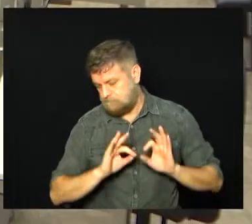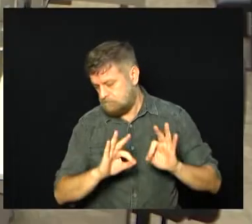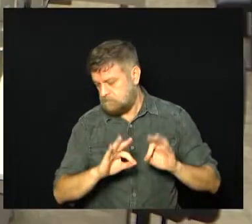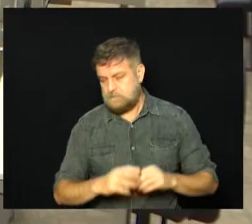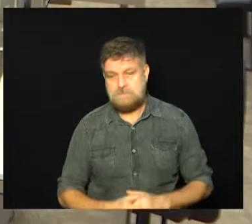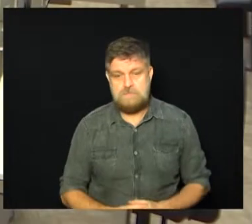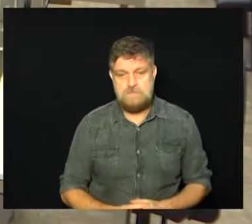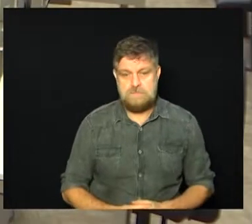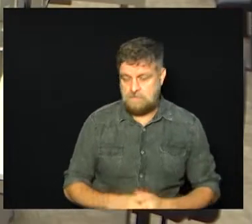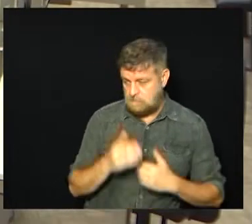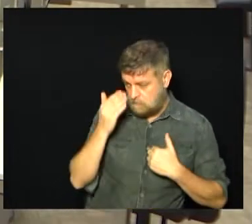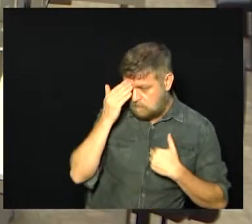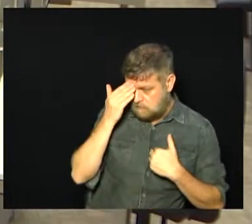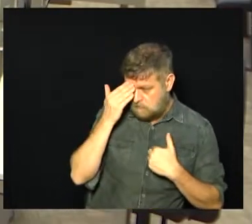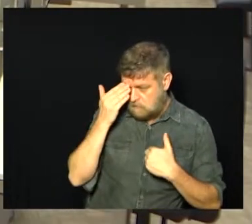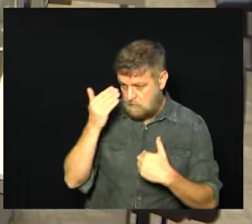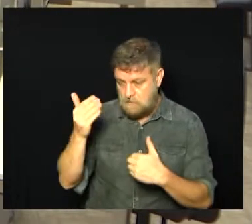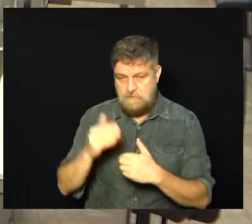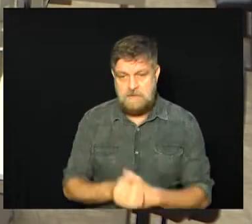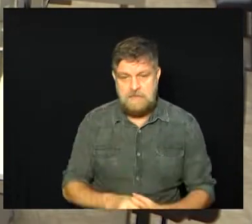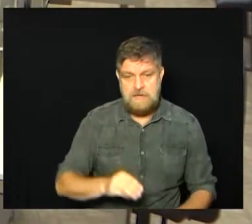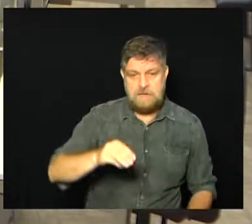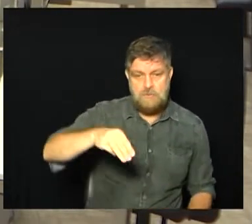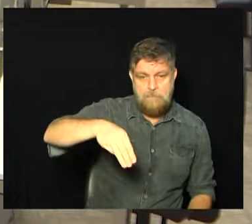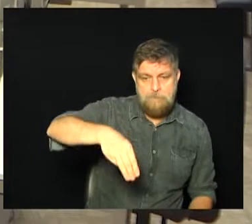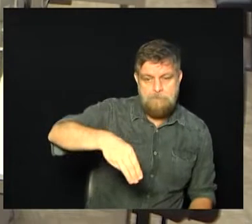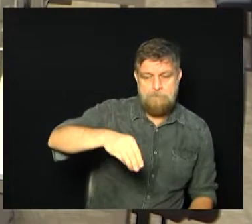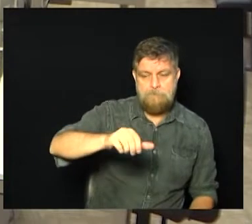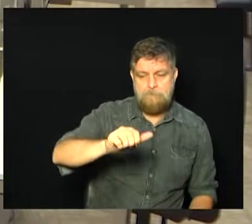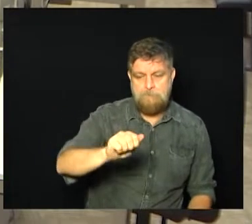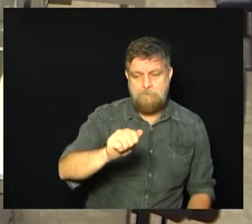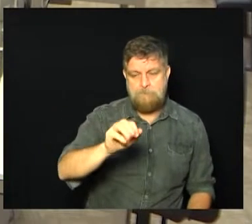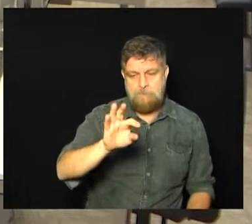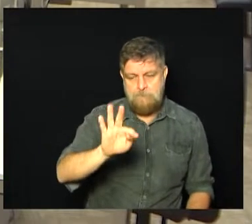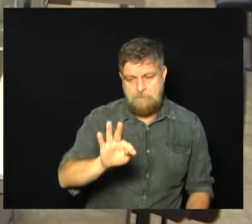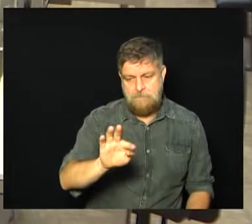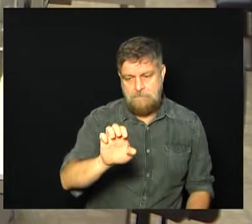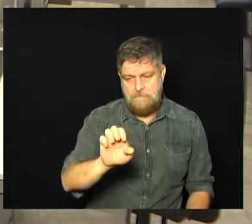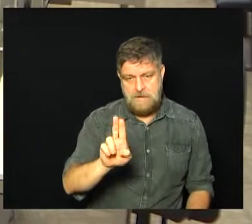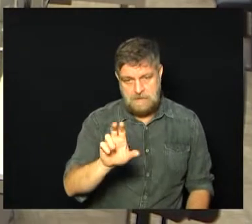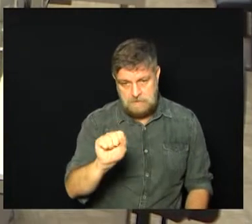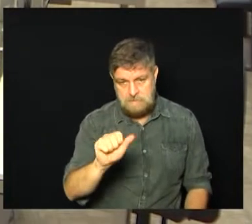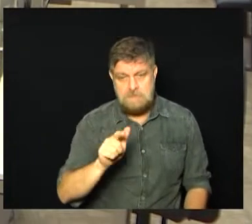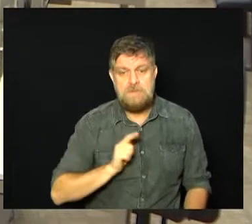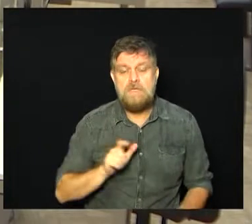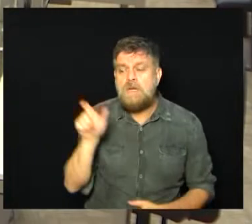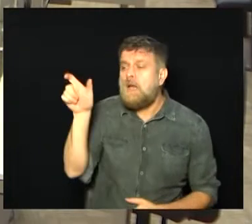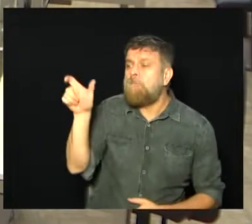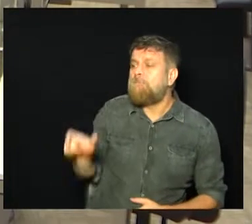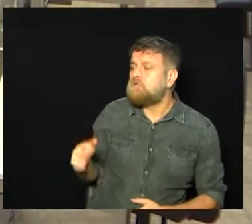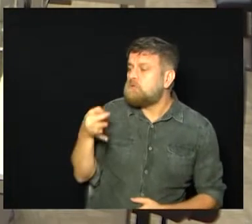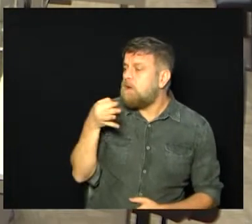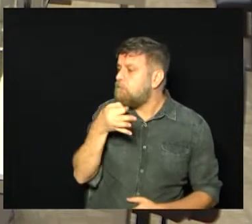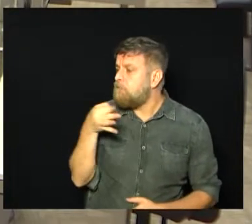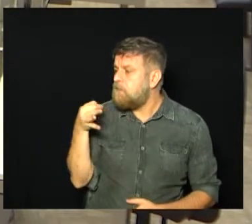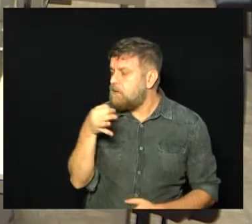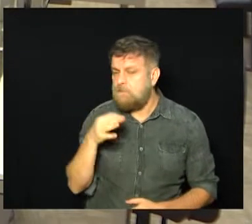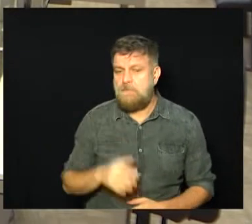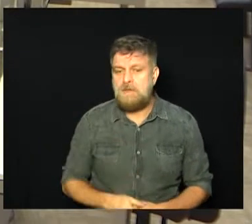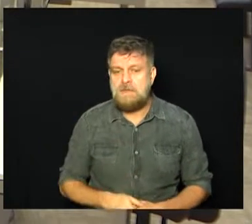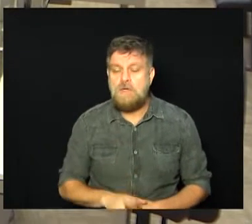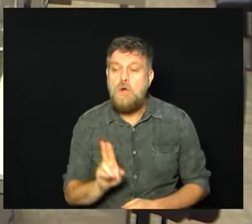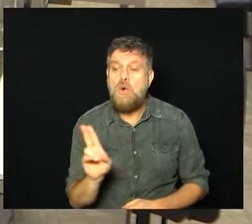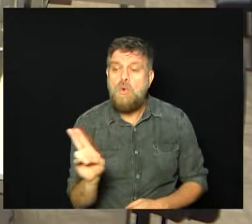Obrigado, Matheus. Tem mais um cidadão que está ali querendo fazer uso da palavra. Peço só para se